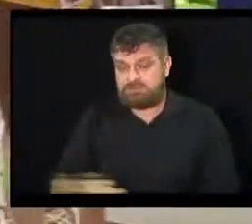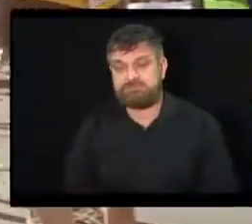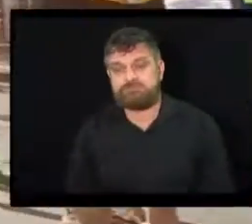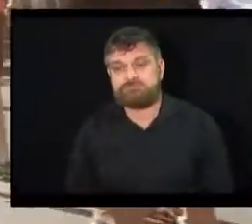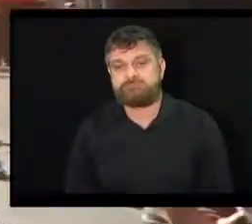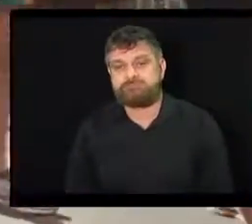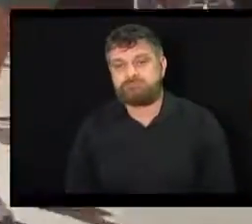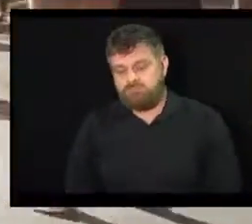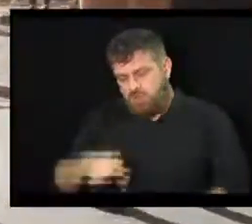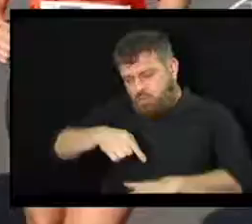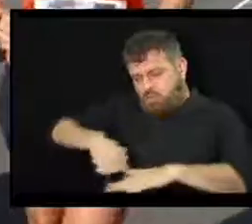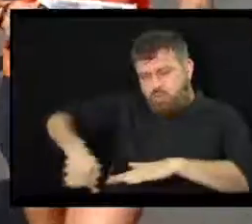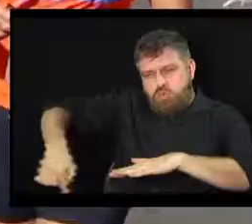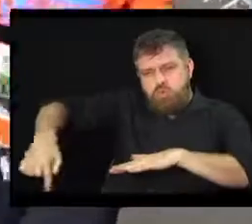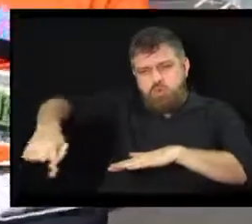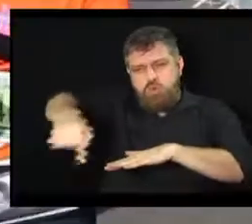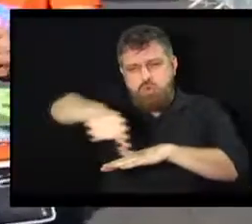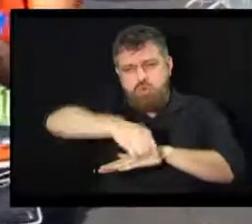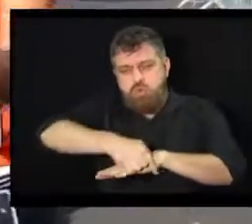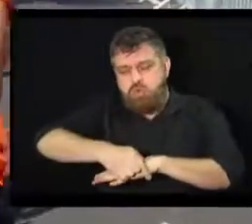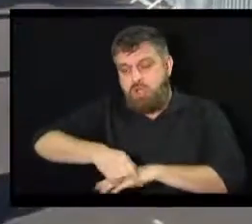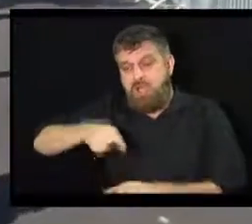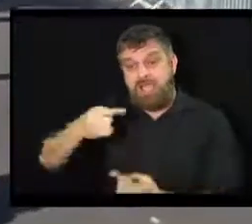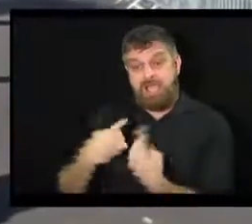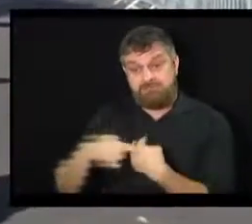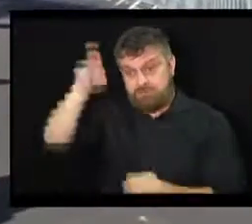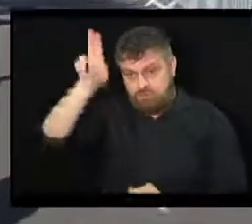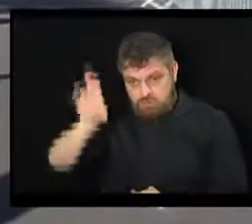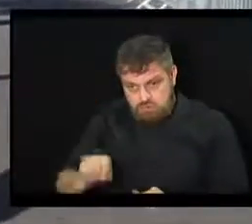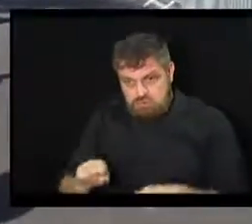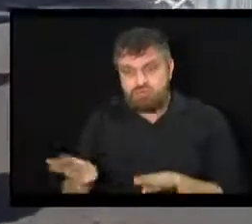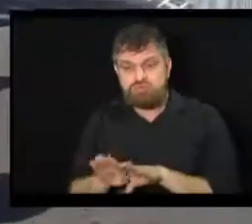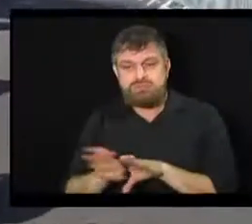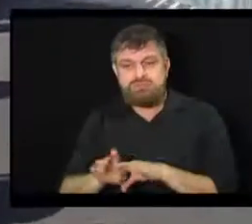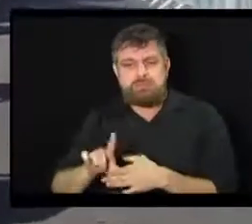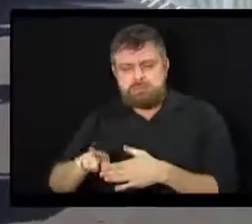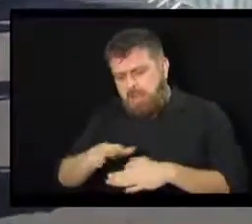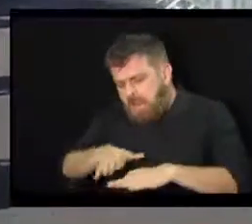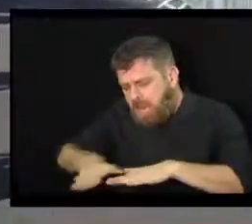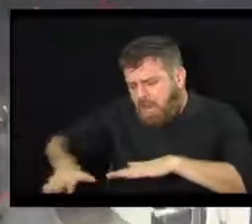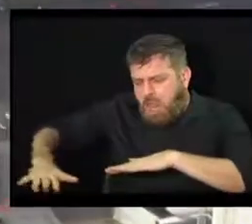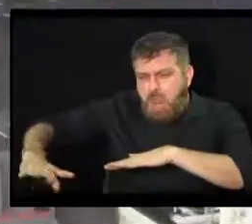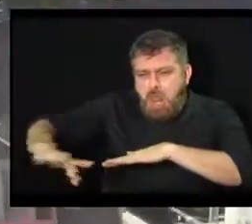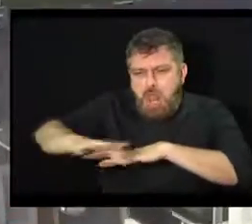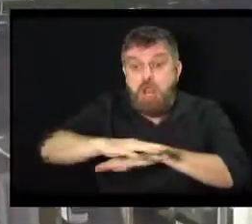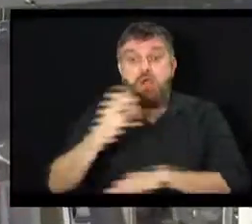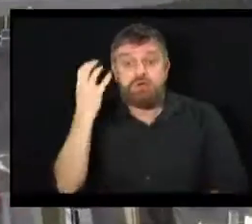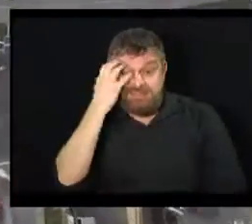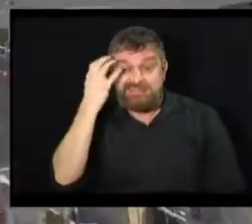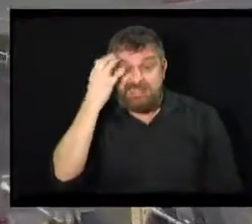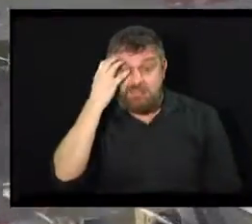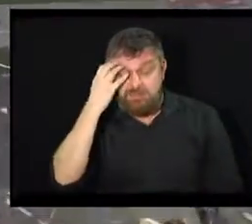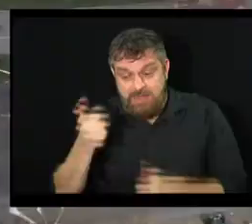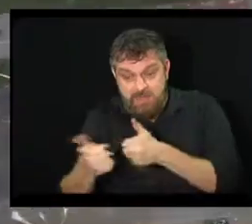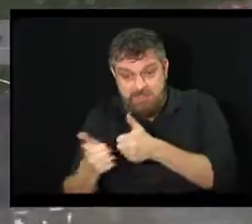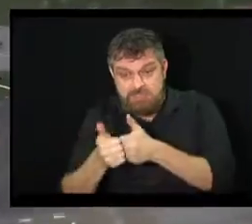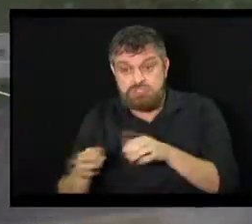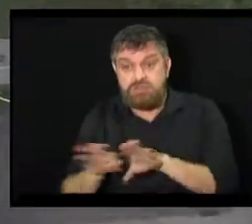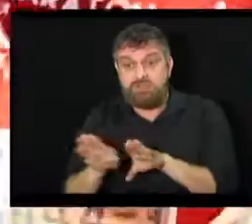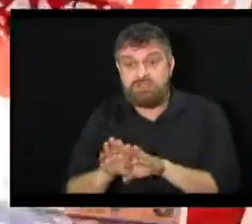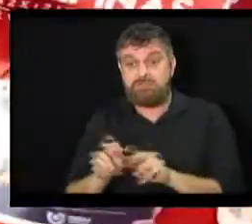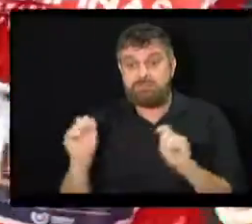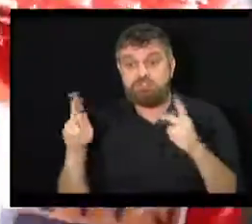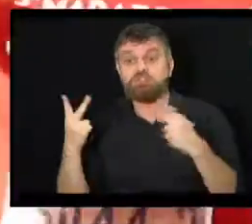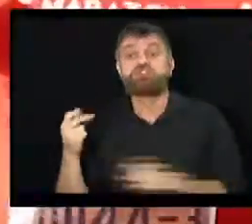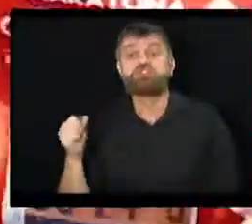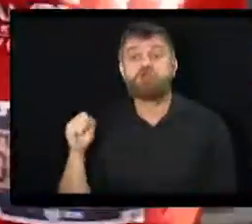O trajeto vai percorrer a Avenida Norte Sul, a Avenida Orozimbo Maia, a região da Lagoa do Taquaral e as